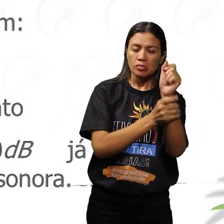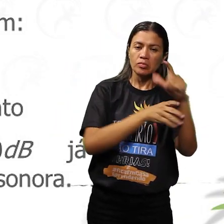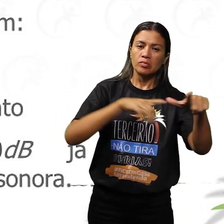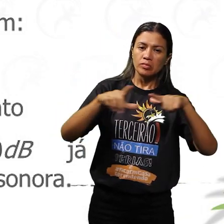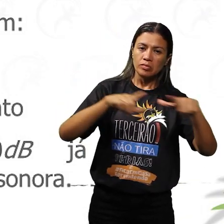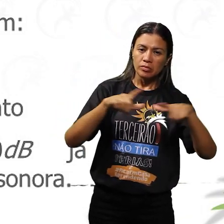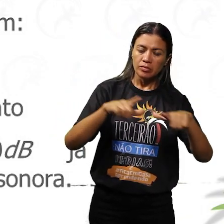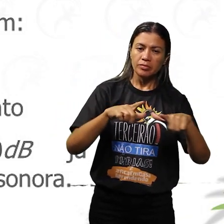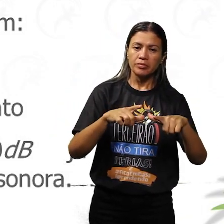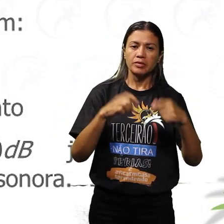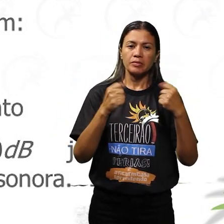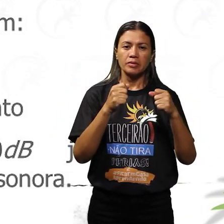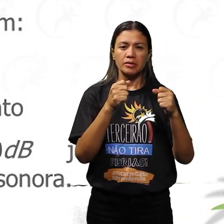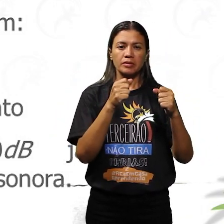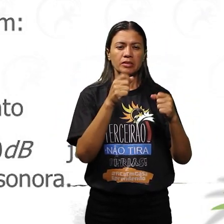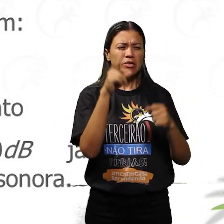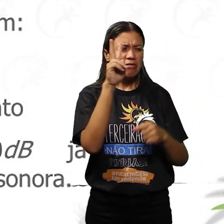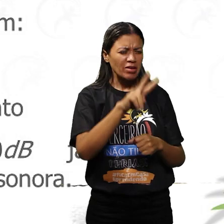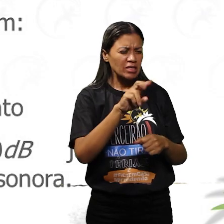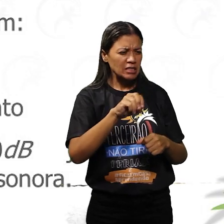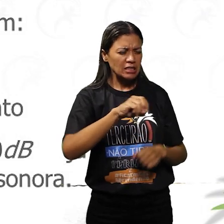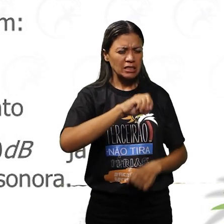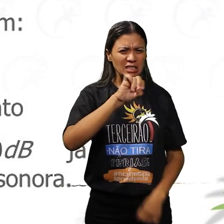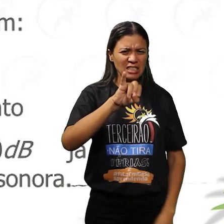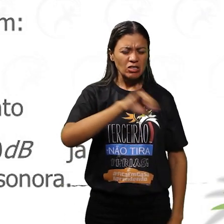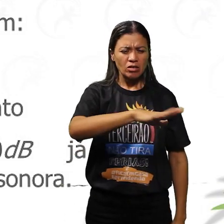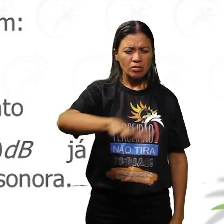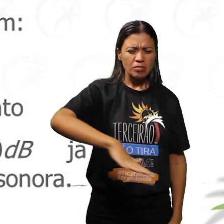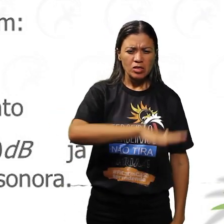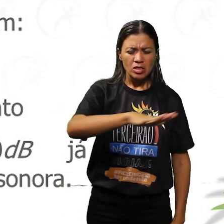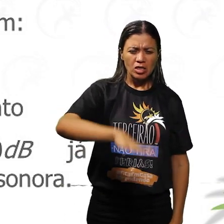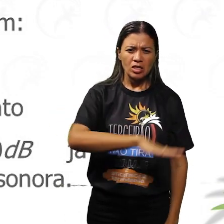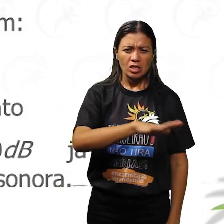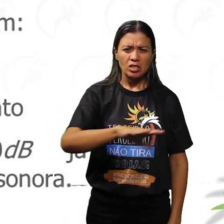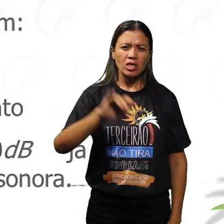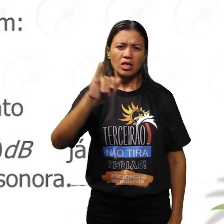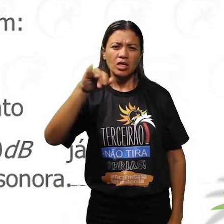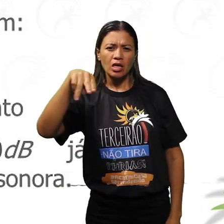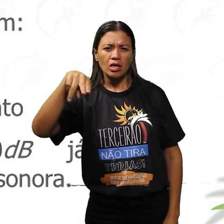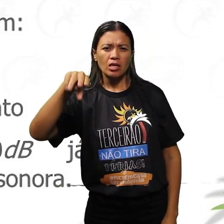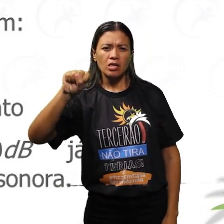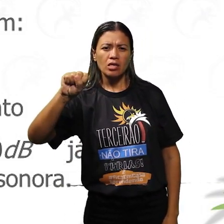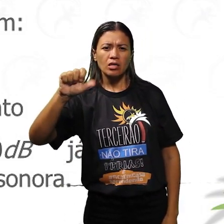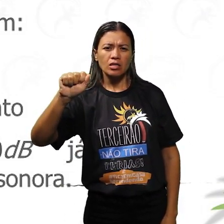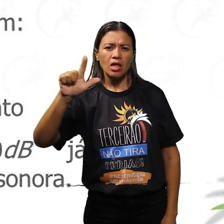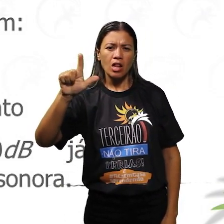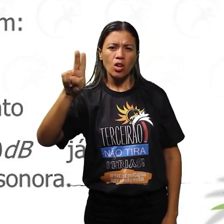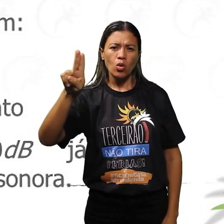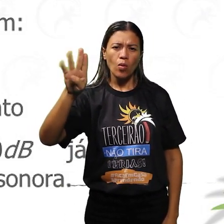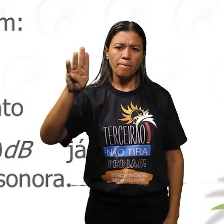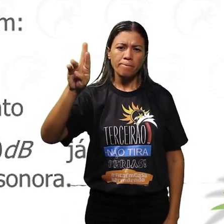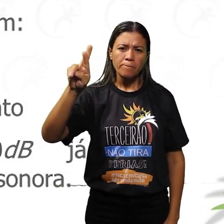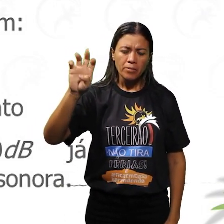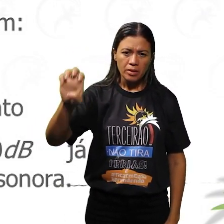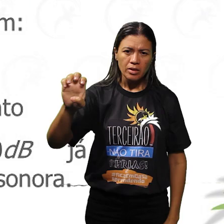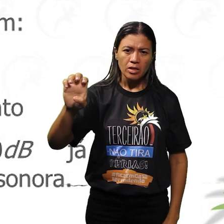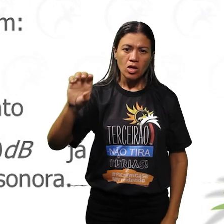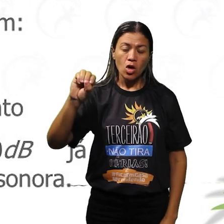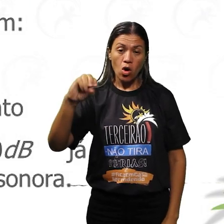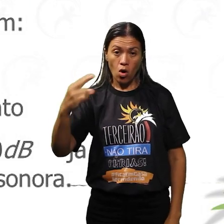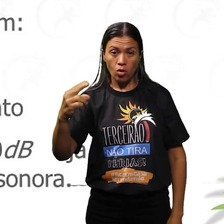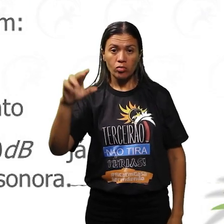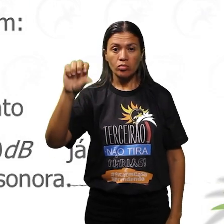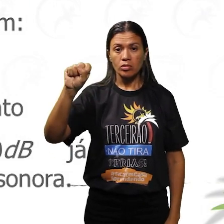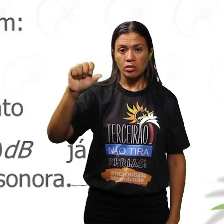quem tem que verificar se aquele ambiente ele é insalubre ou ele é salubre, por exemplo, em relação a ruídos, trabalha com